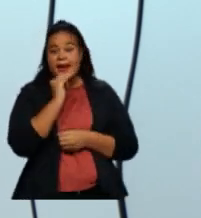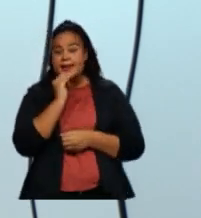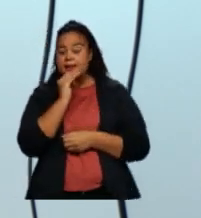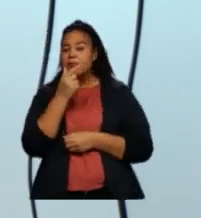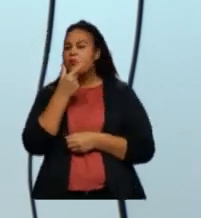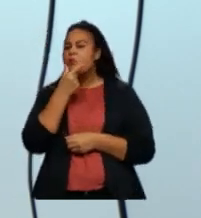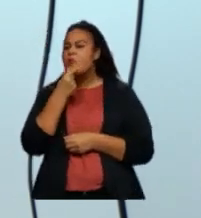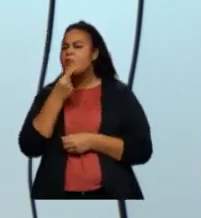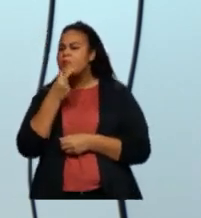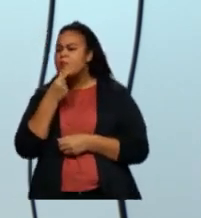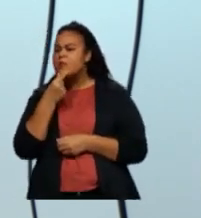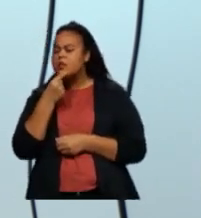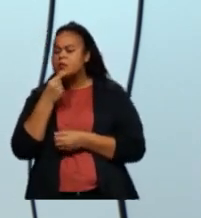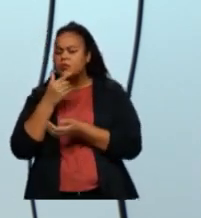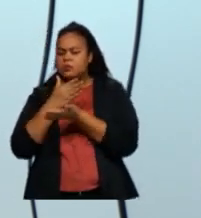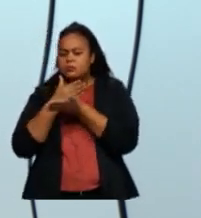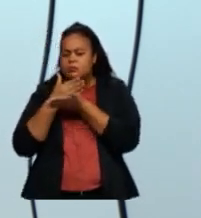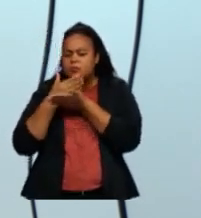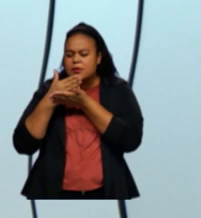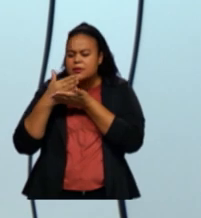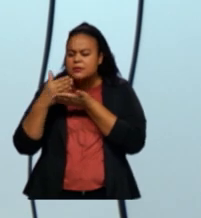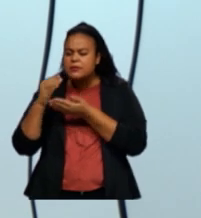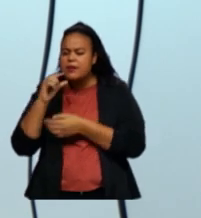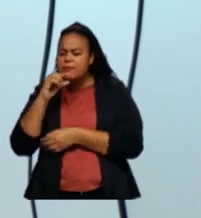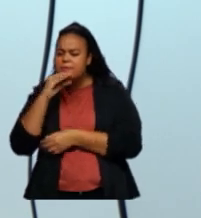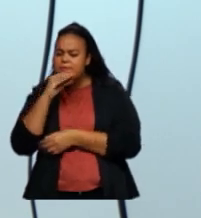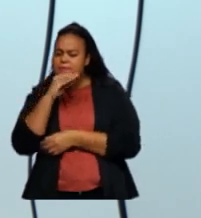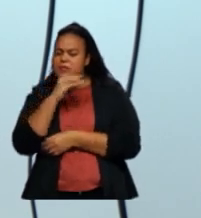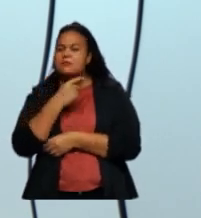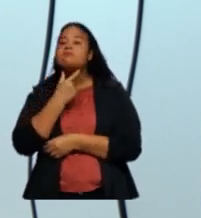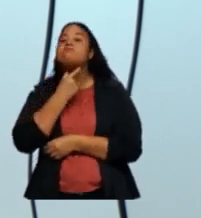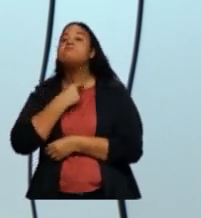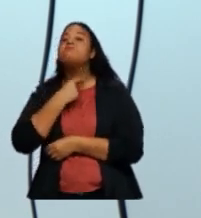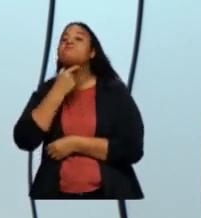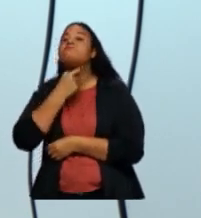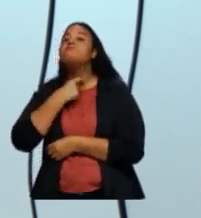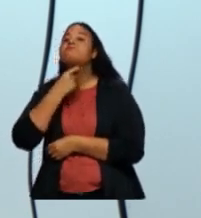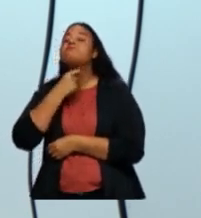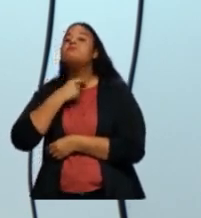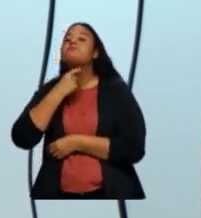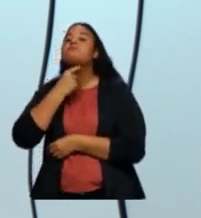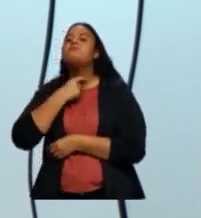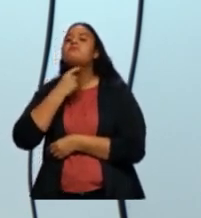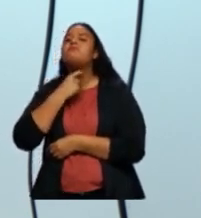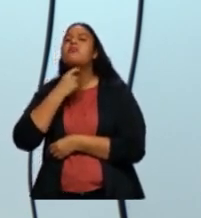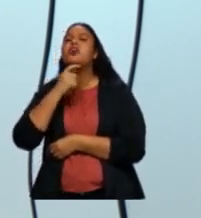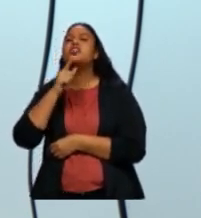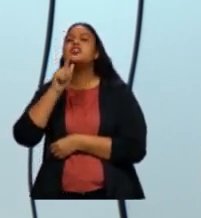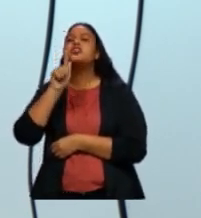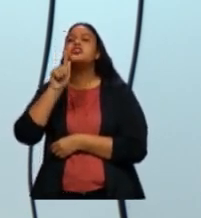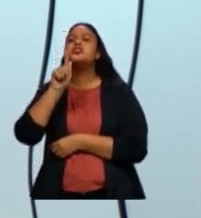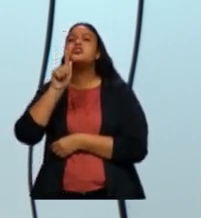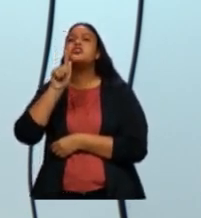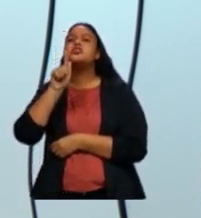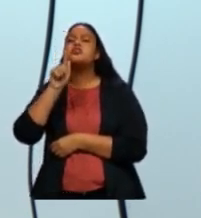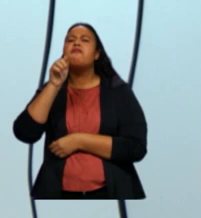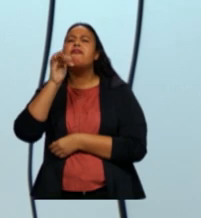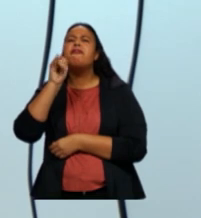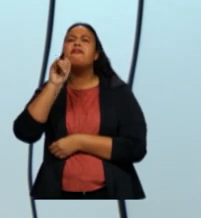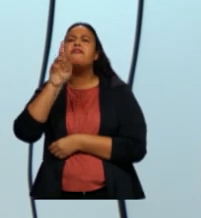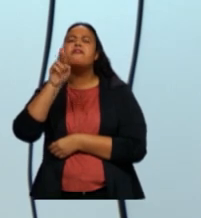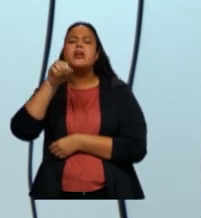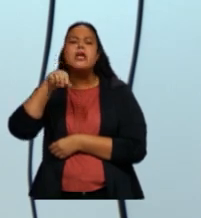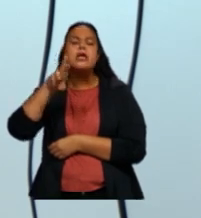ele começa a perceber mudanças como engrossar a voz. Ele percebe que aquela voz que antes já era